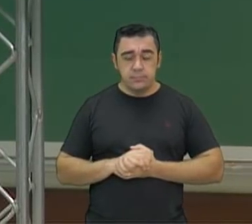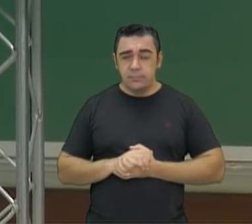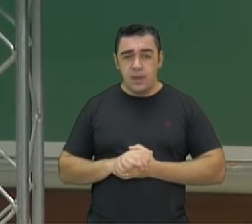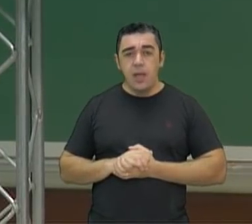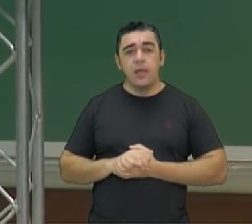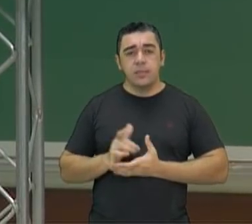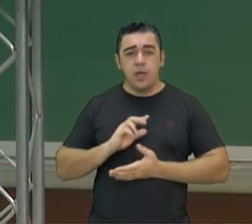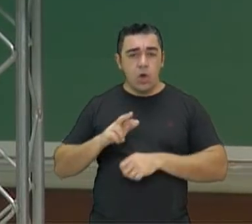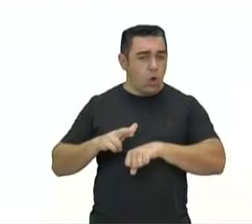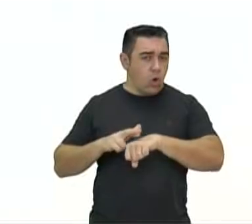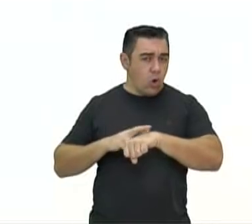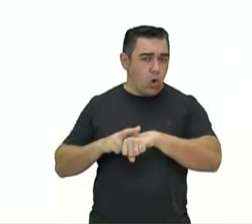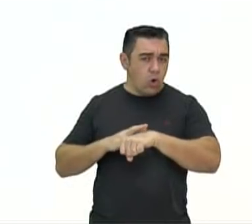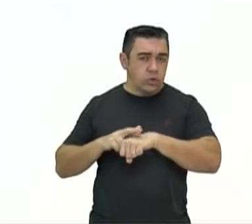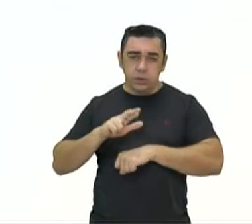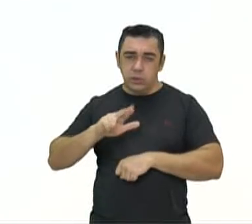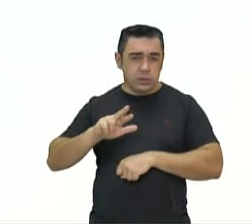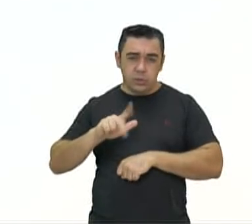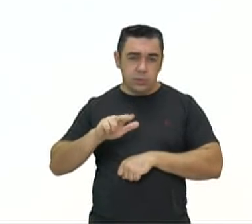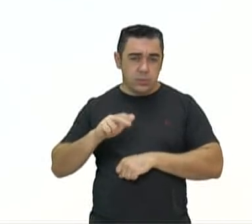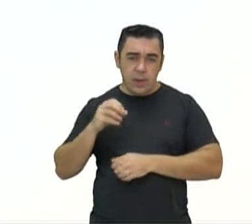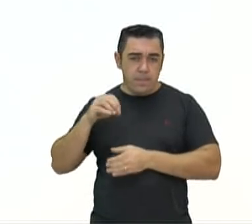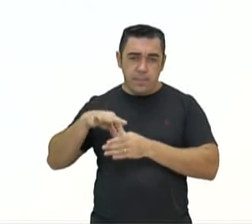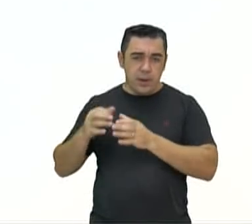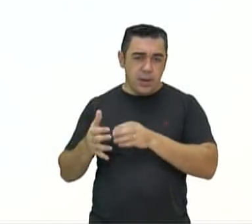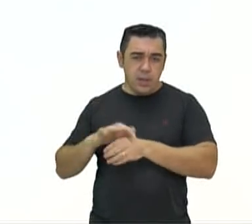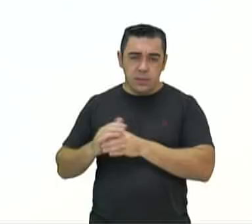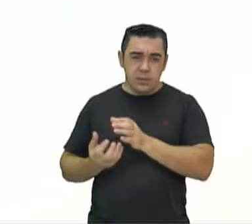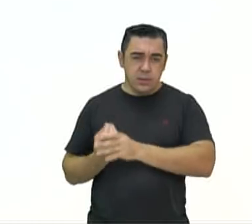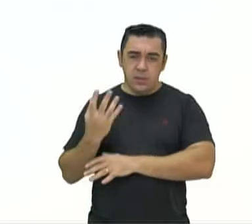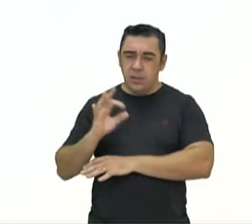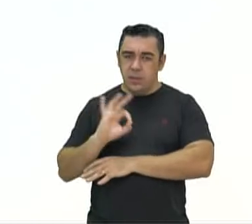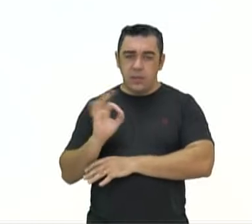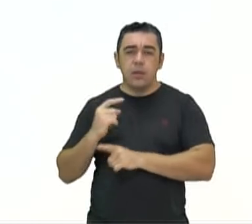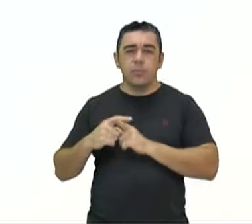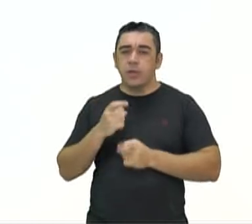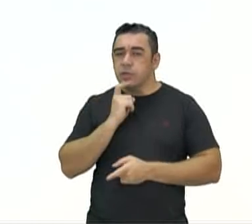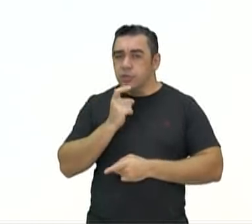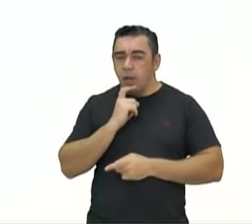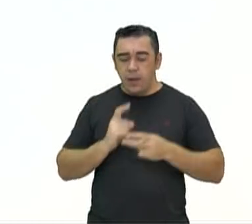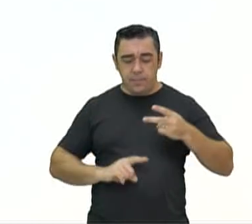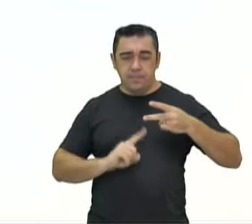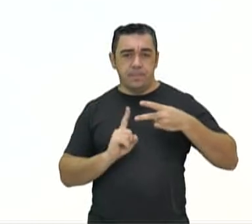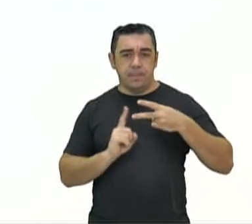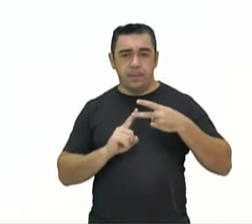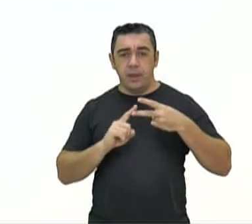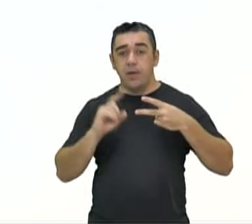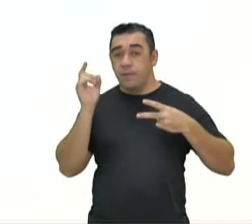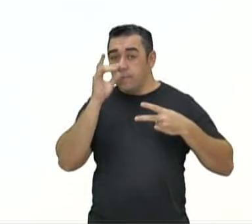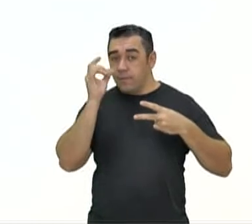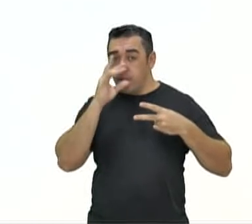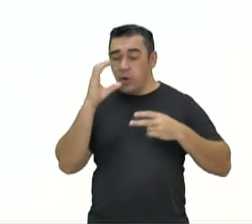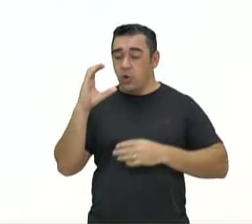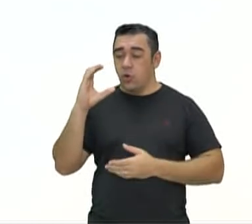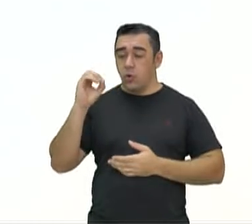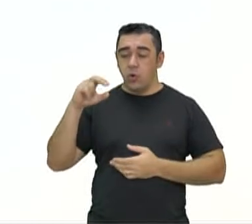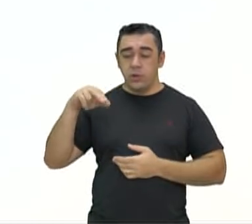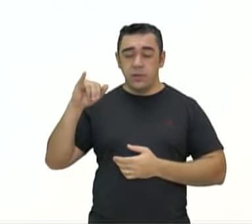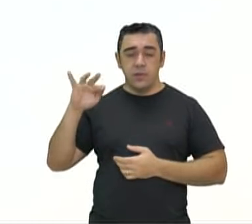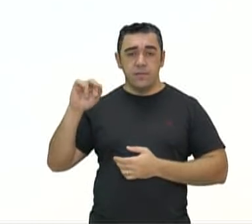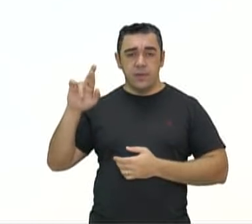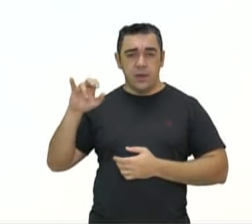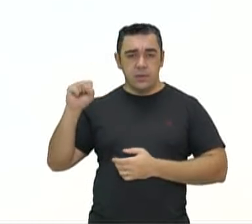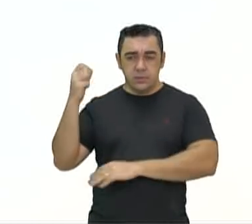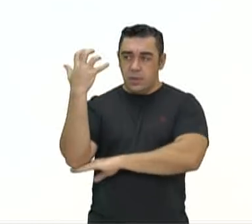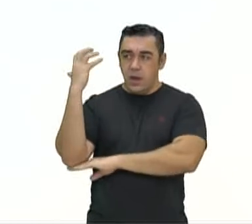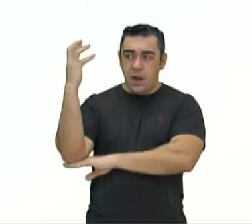que não são cultiváveis, porque isso é gelo. Aí você tem a área de florestas, coníferas, essas florestas participam da economia